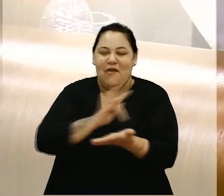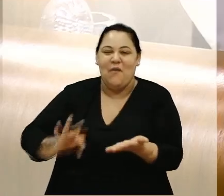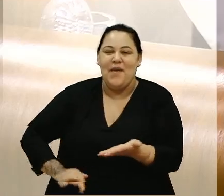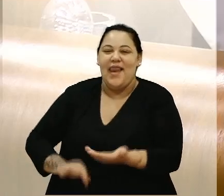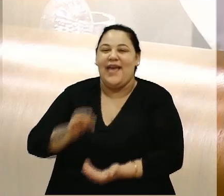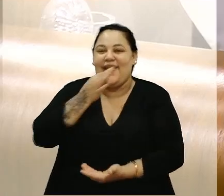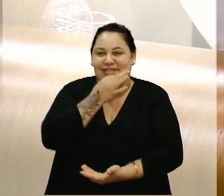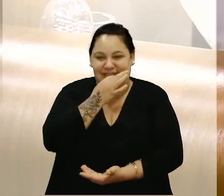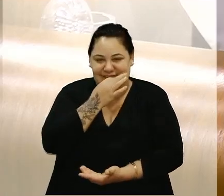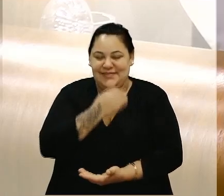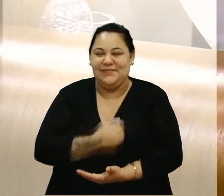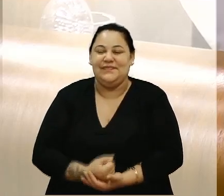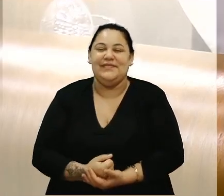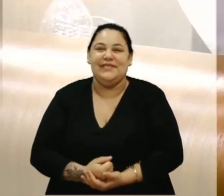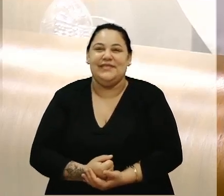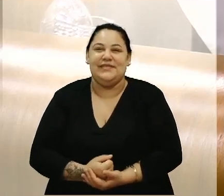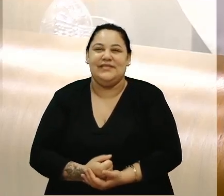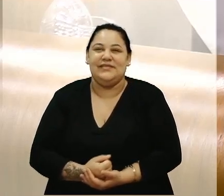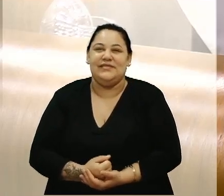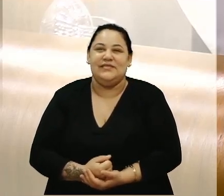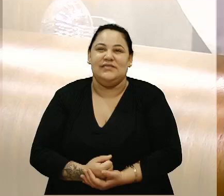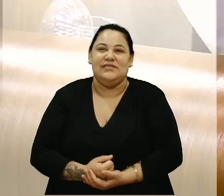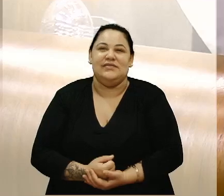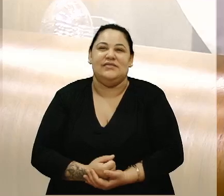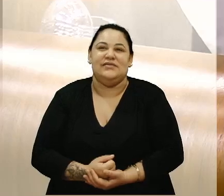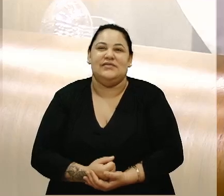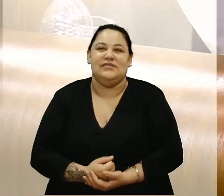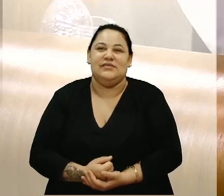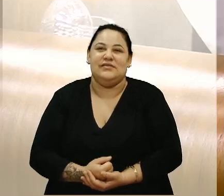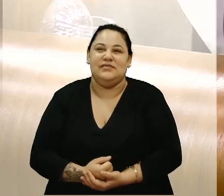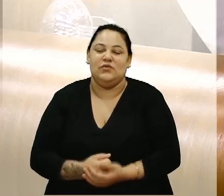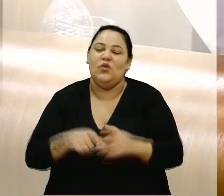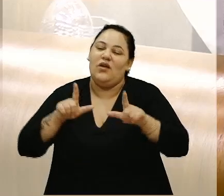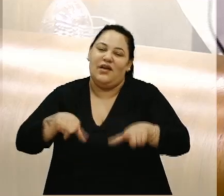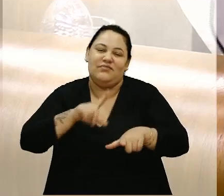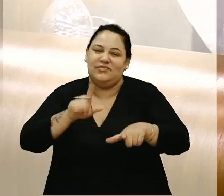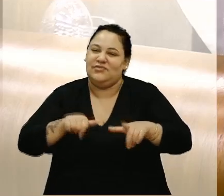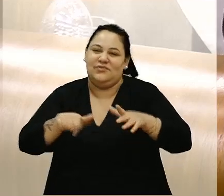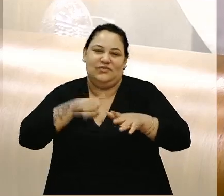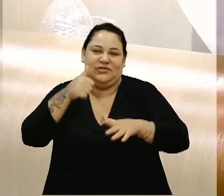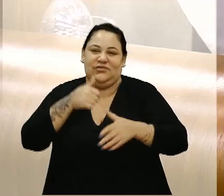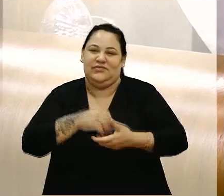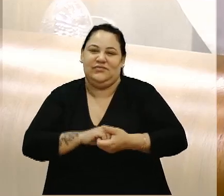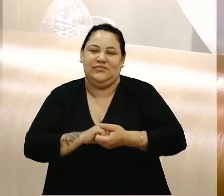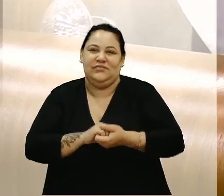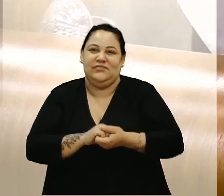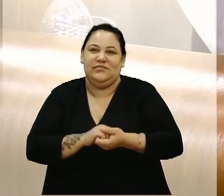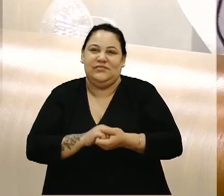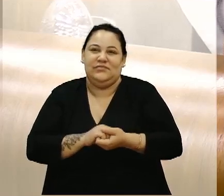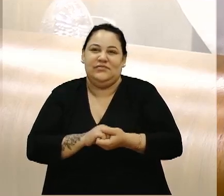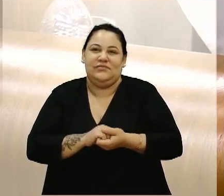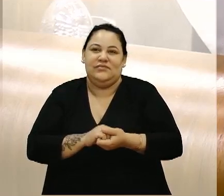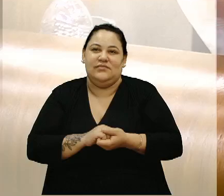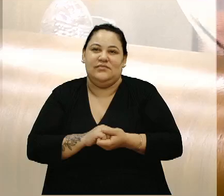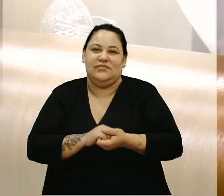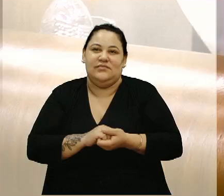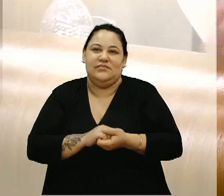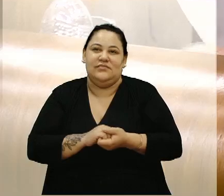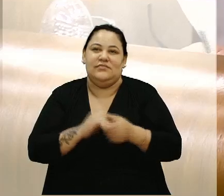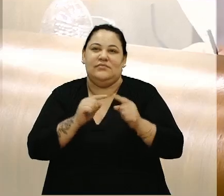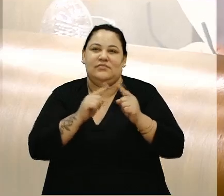O local não era o essencial. A questão era